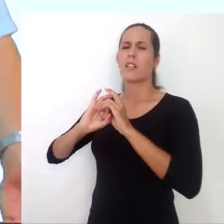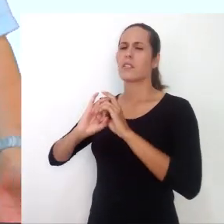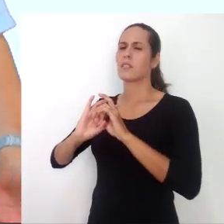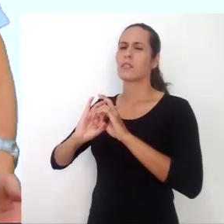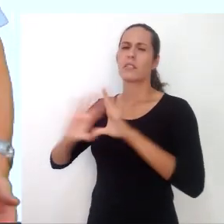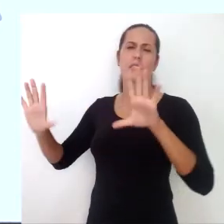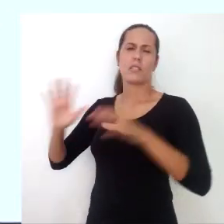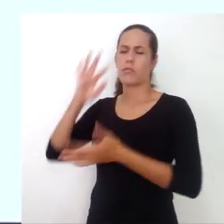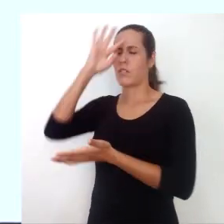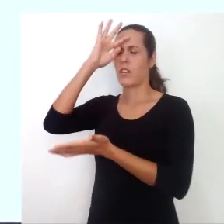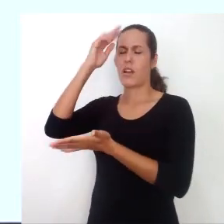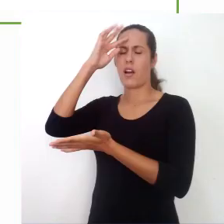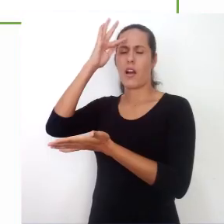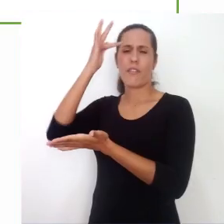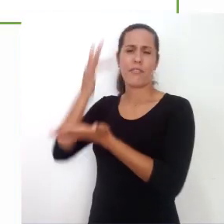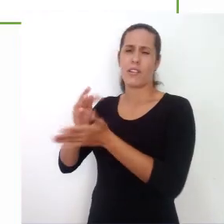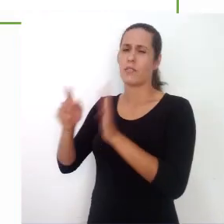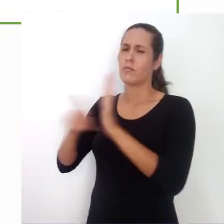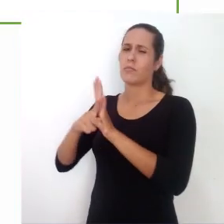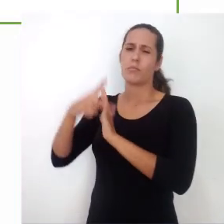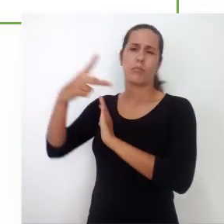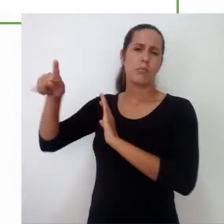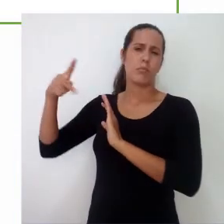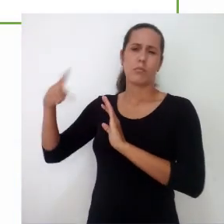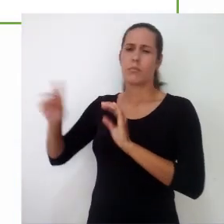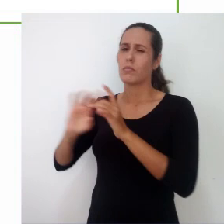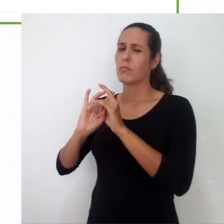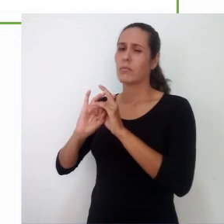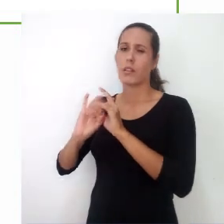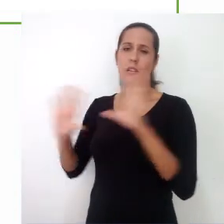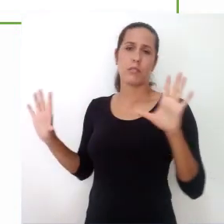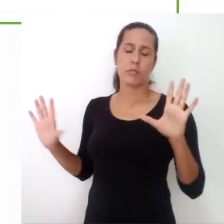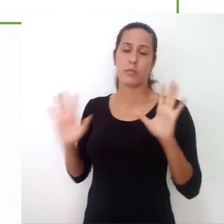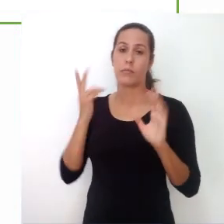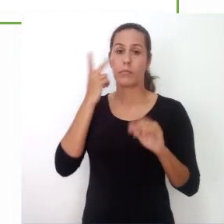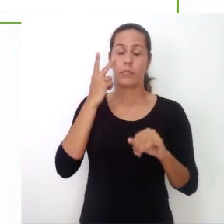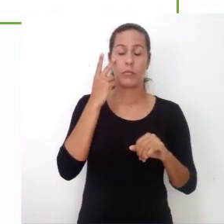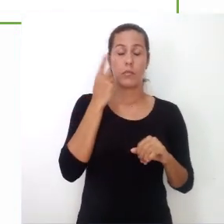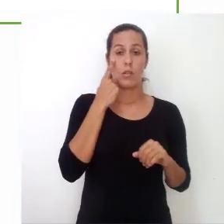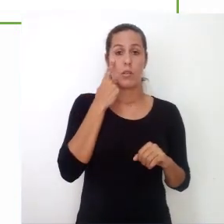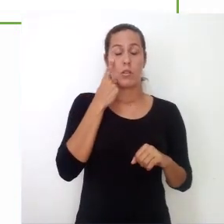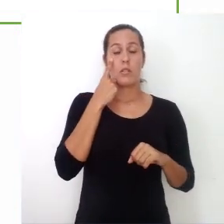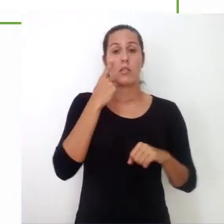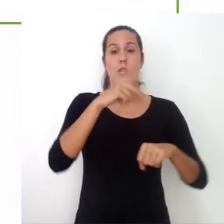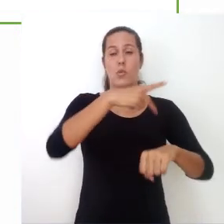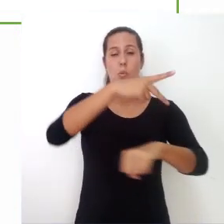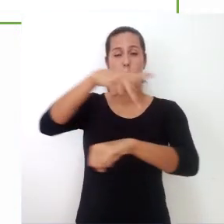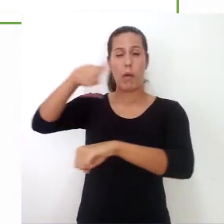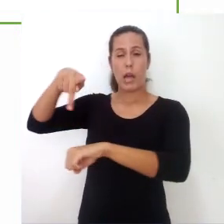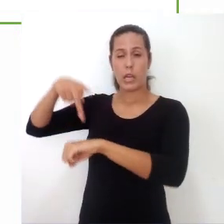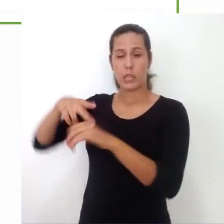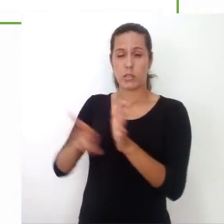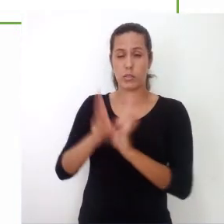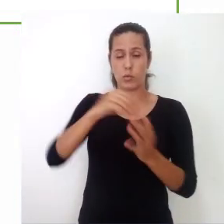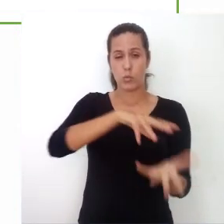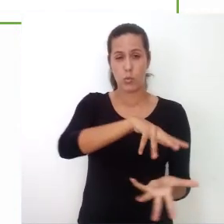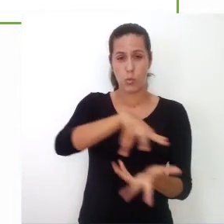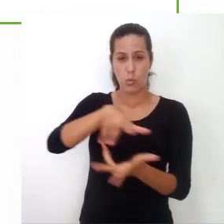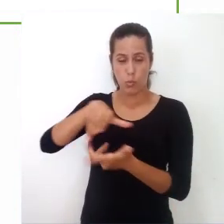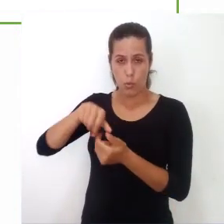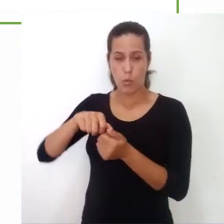Professarem, aliás, a sua fé. Vários países ao redor do mundo incluíram cláusulas nas